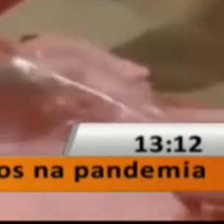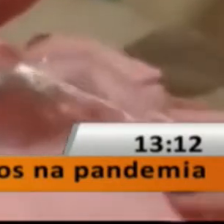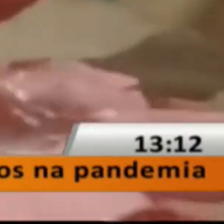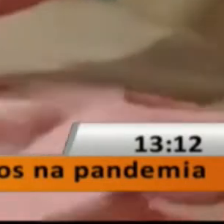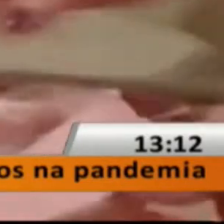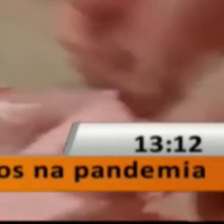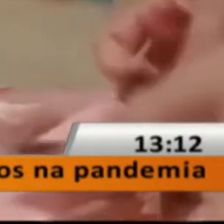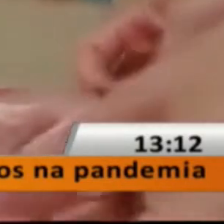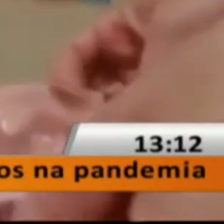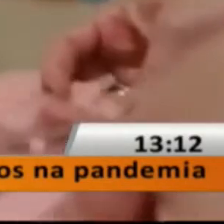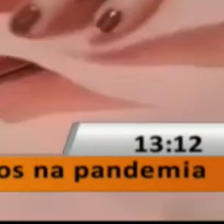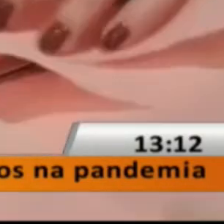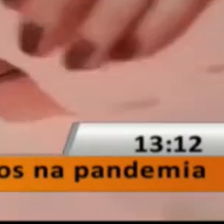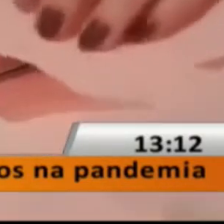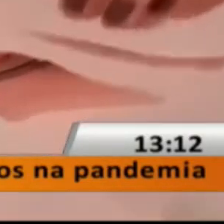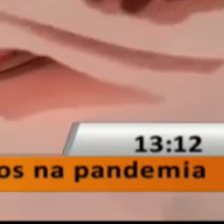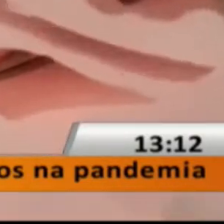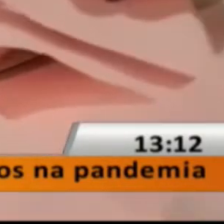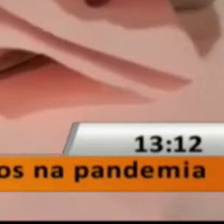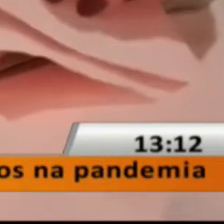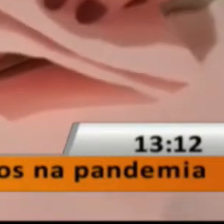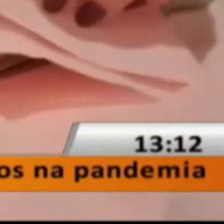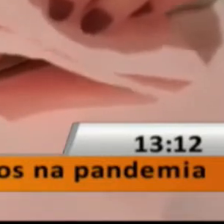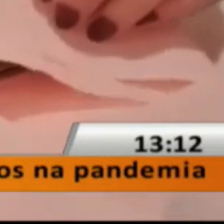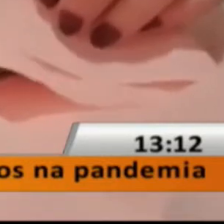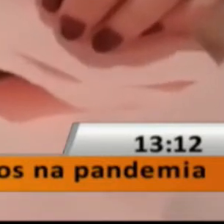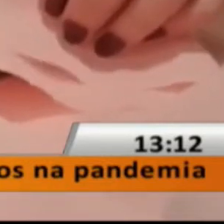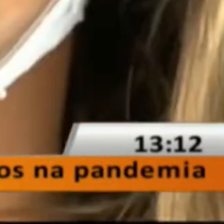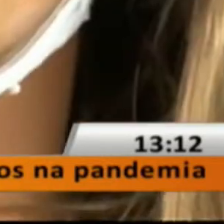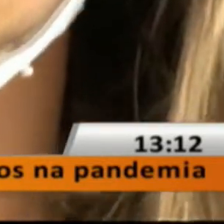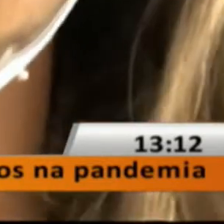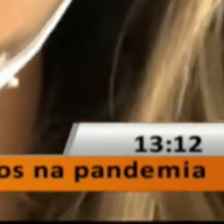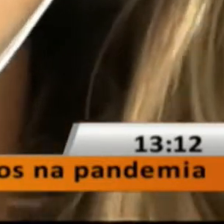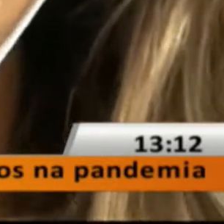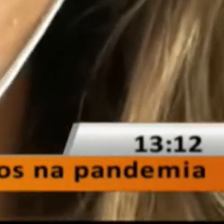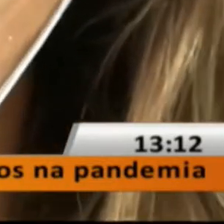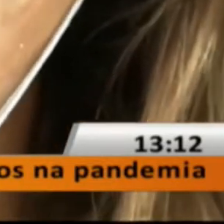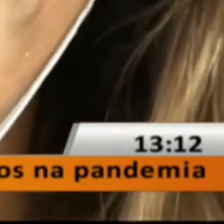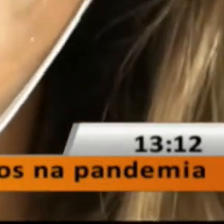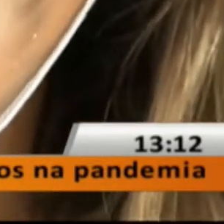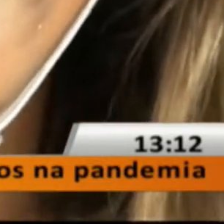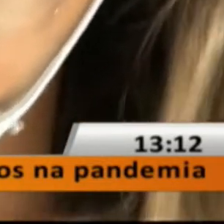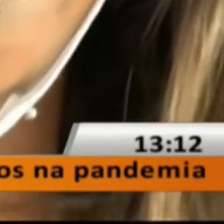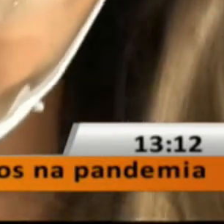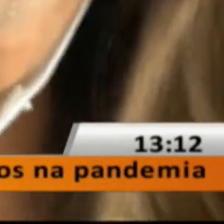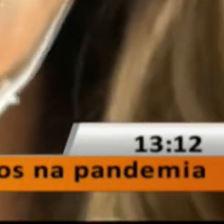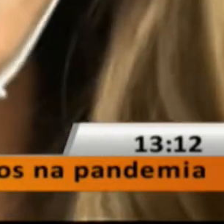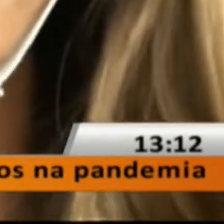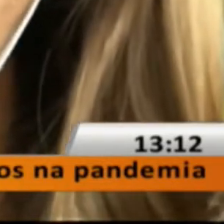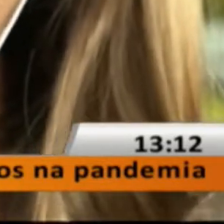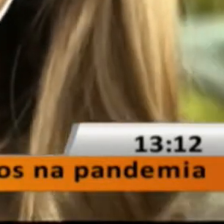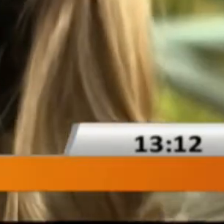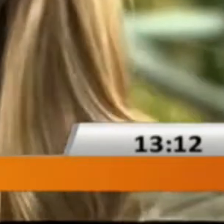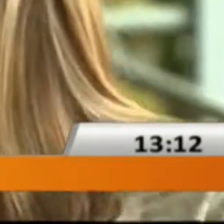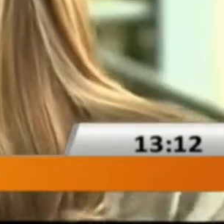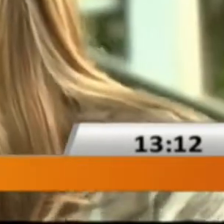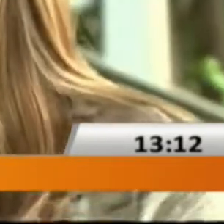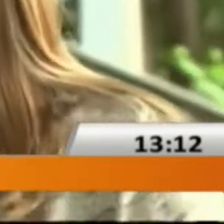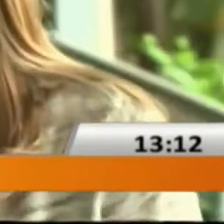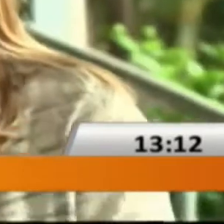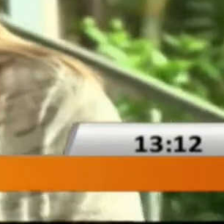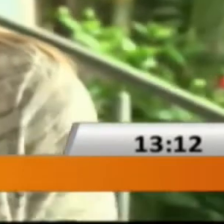entregue em outras instituições, igrejas e outros locais que necessitam. Mas não somente as máscaras transparentes